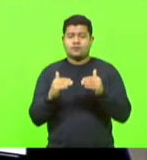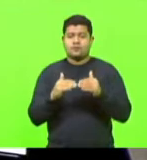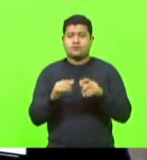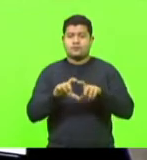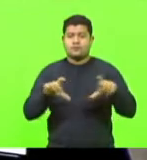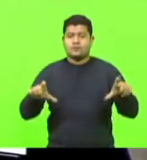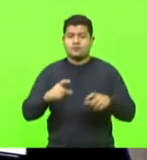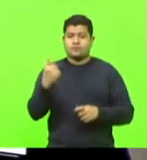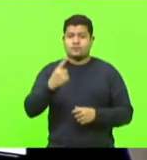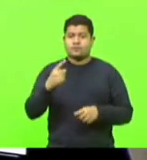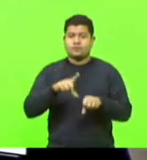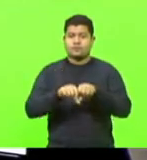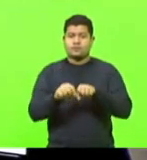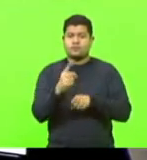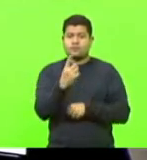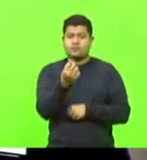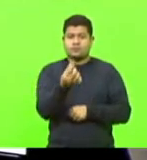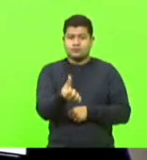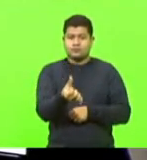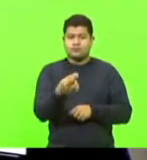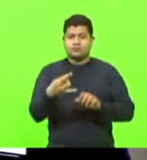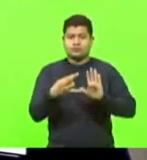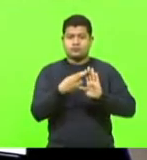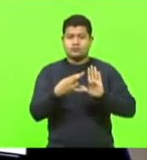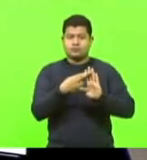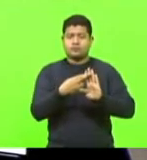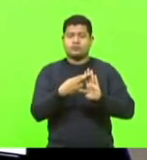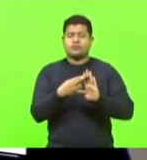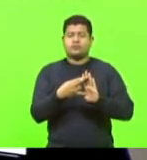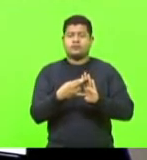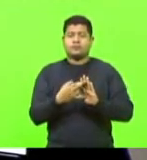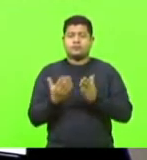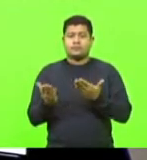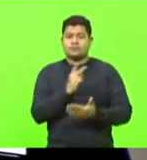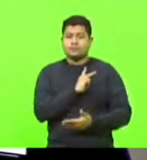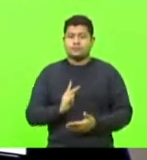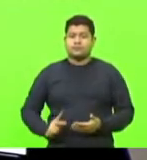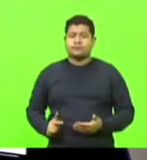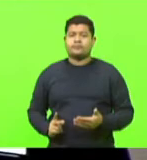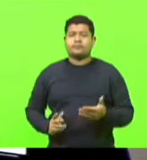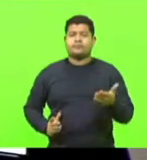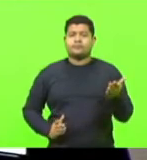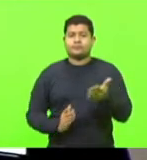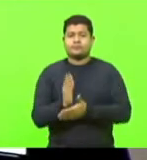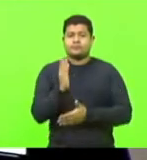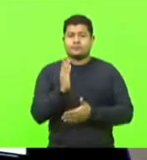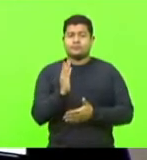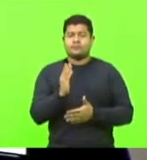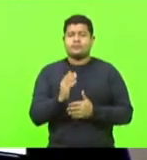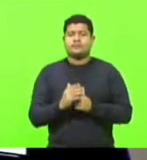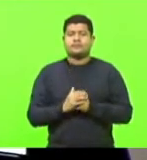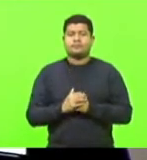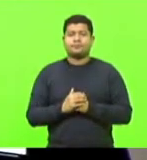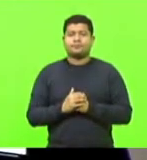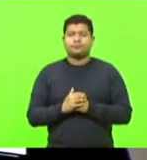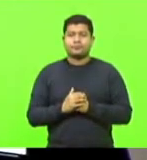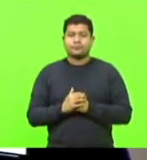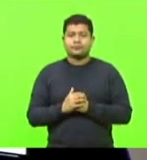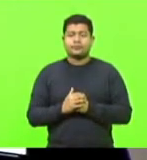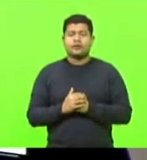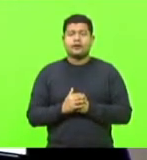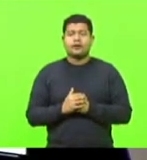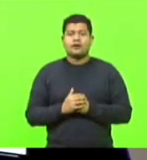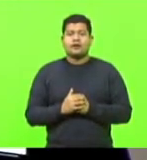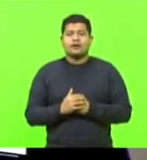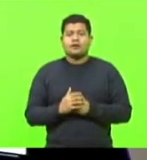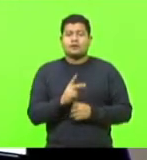parágrafo 1º do artigo 106 do Regimento Interno, o senhor presidente deu-a por aprovada.